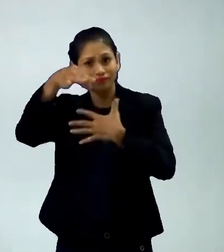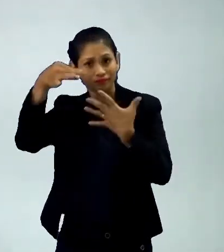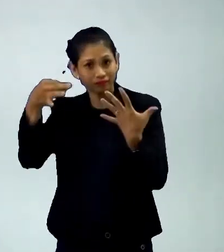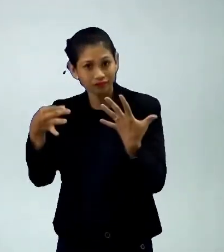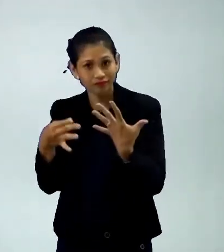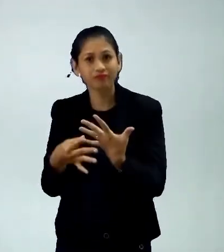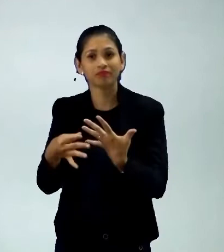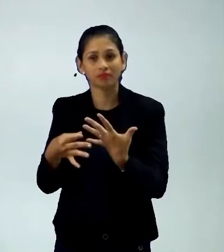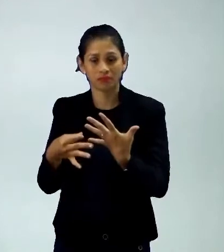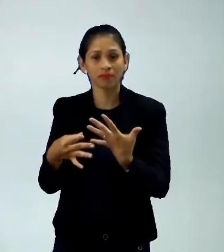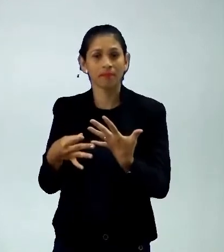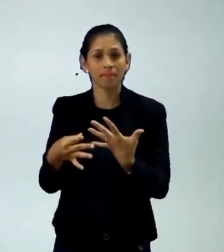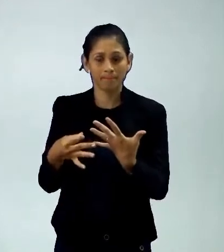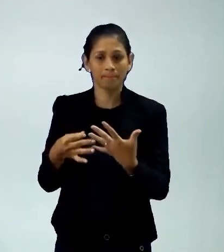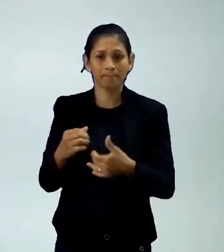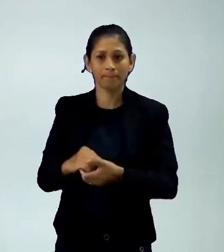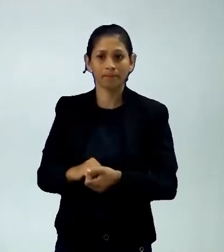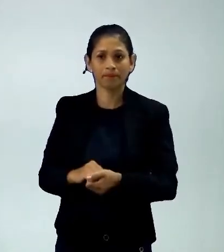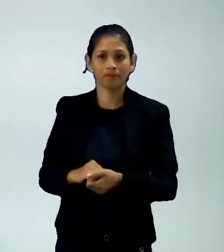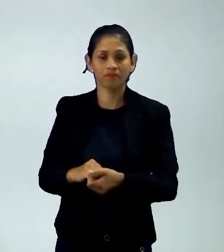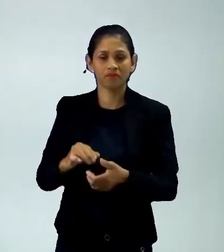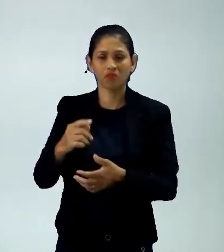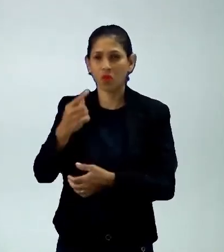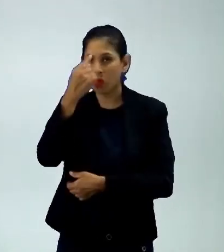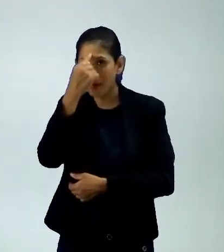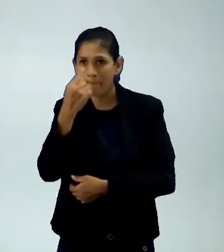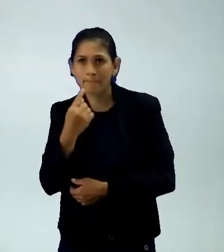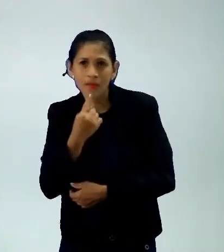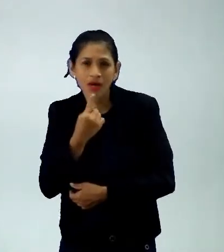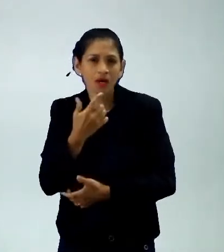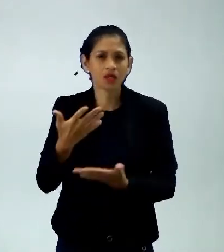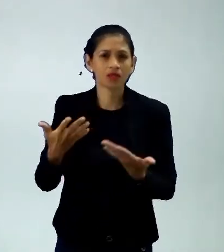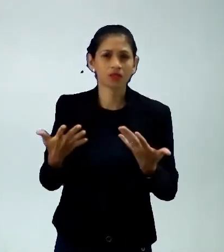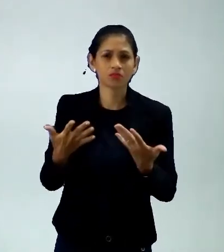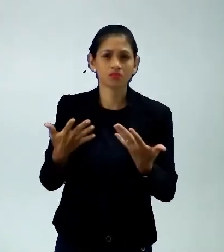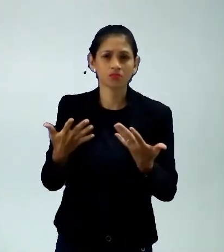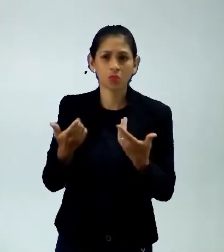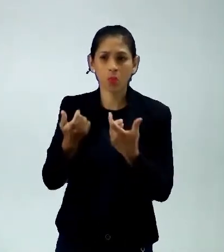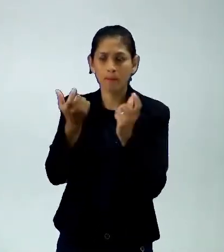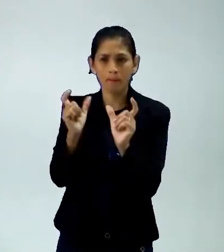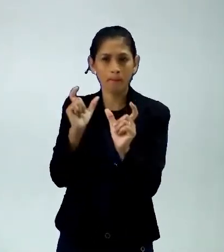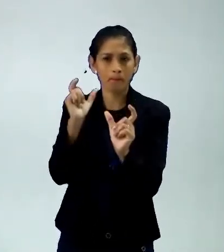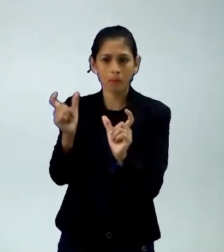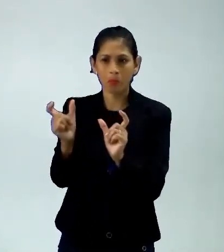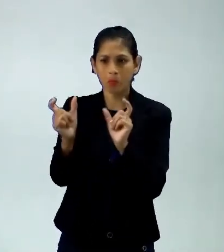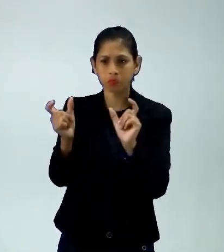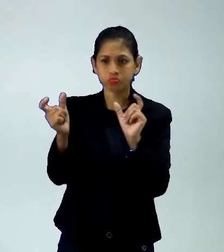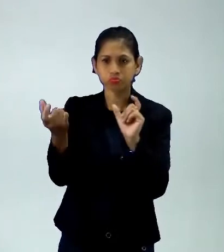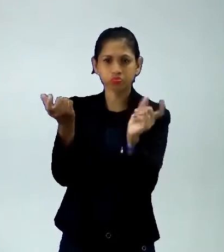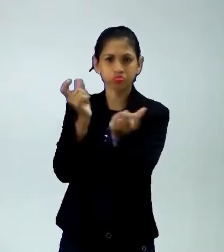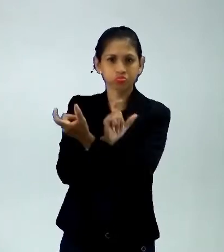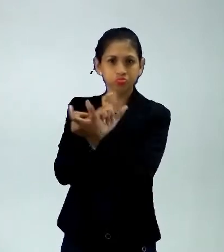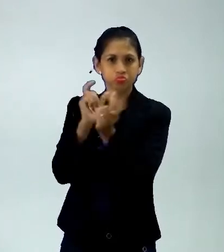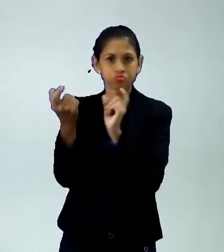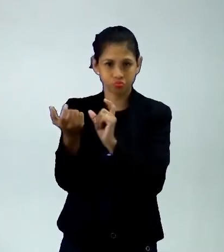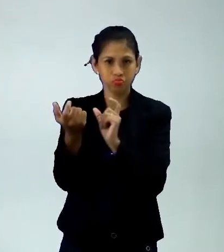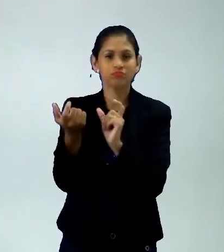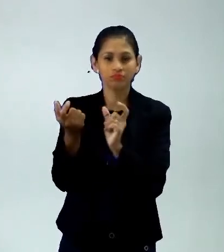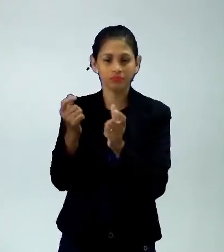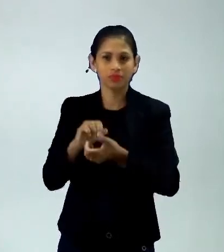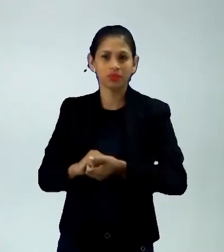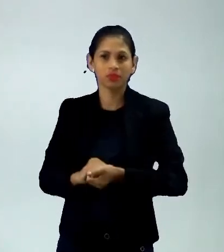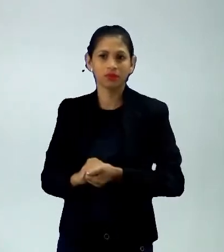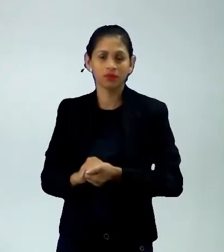texto publicitário utiliza imagens, utiliza jogos de palavras como trocadilhos,